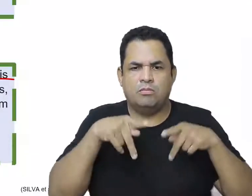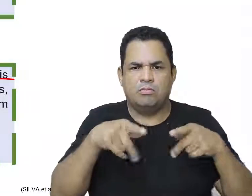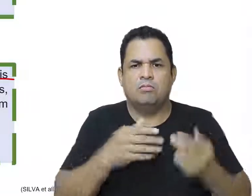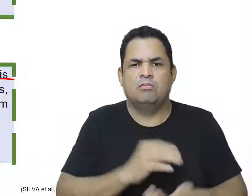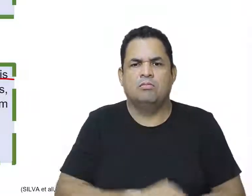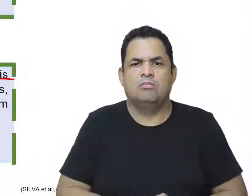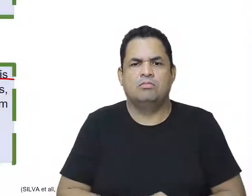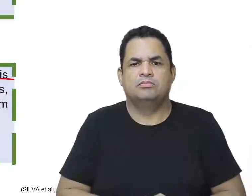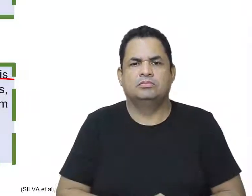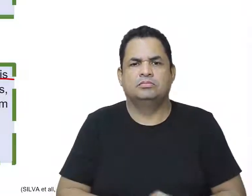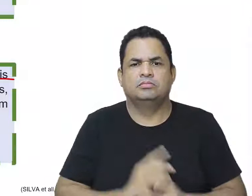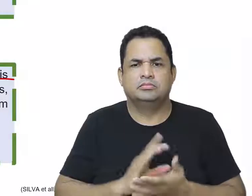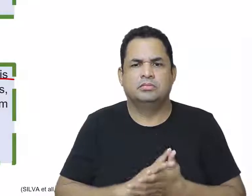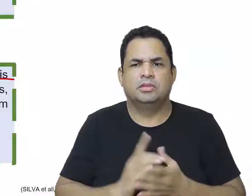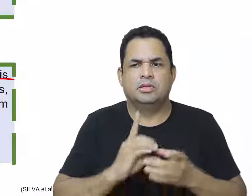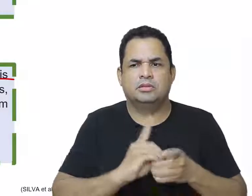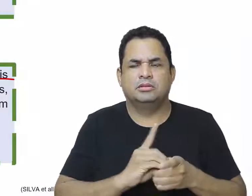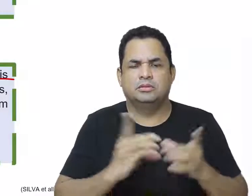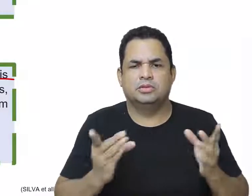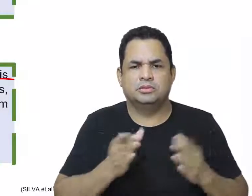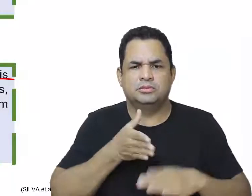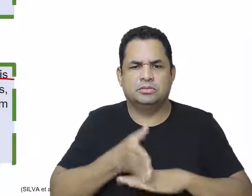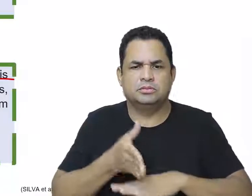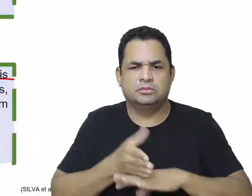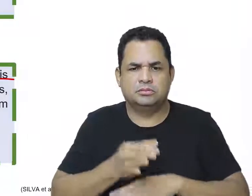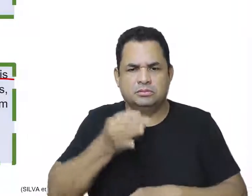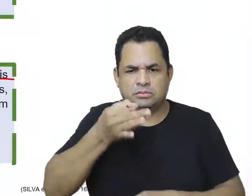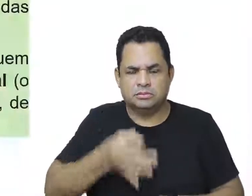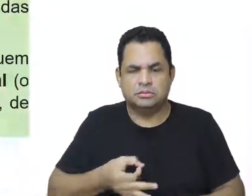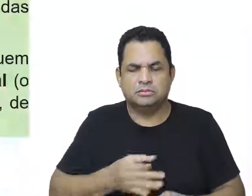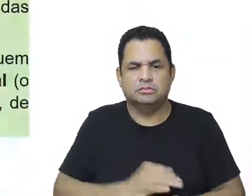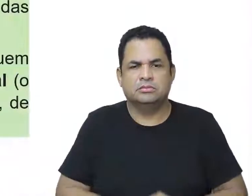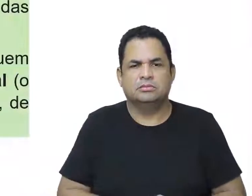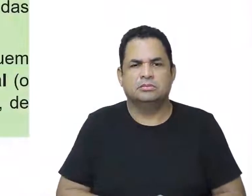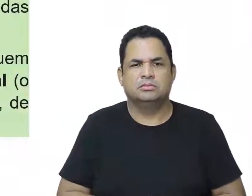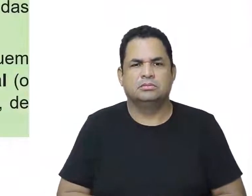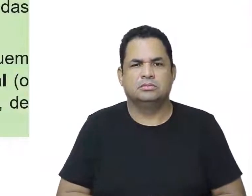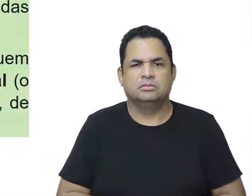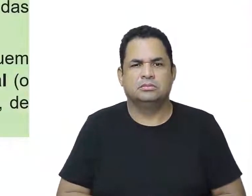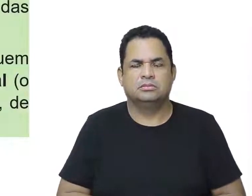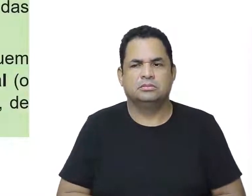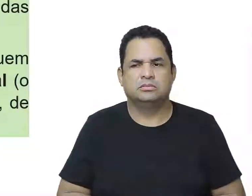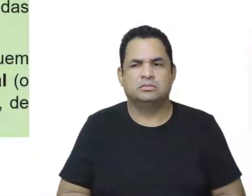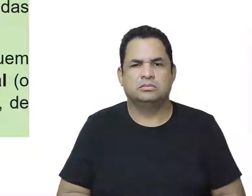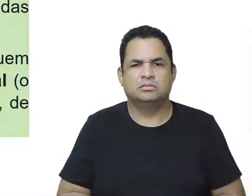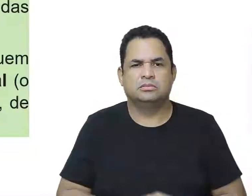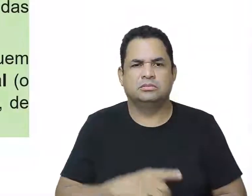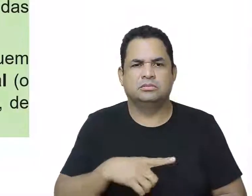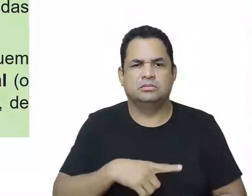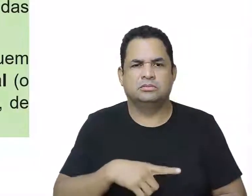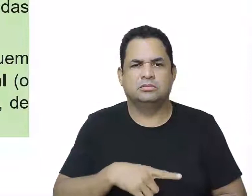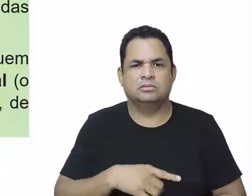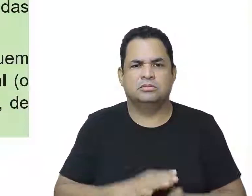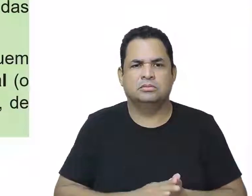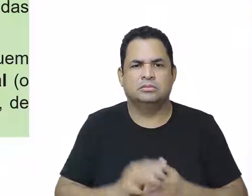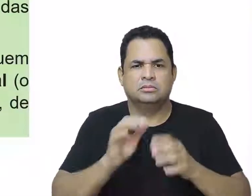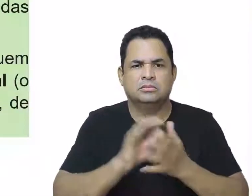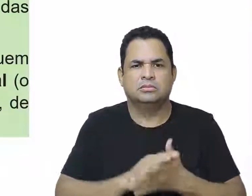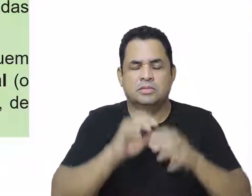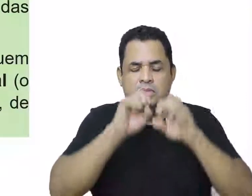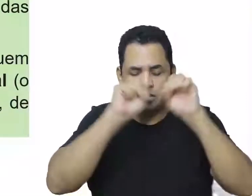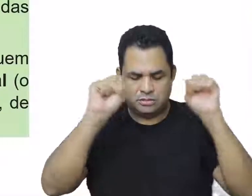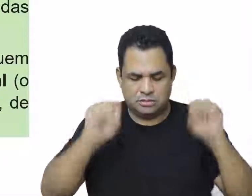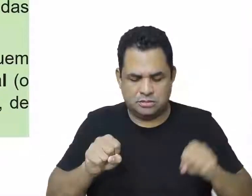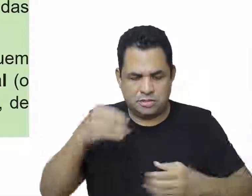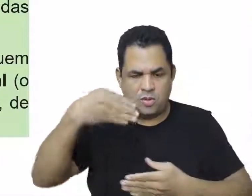seria a democracia participativa, certo? E aí a gente teve também a questão sobre o